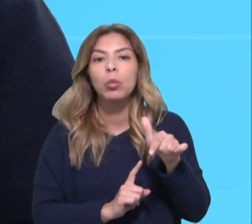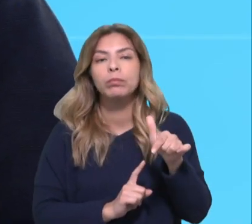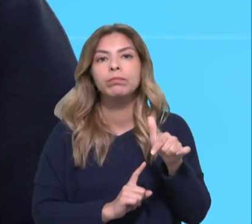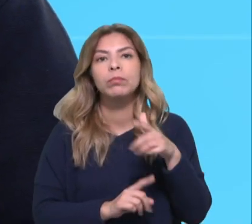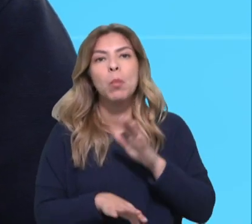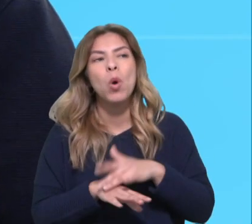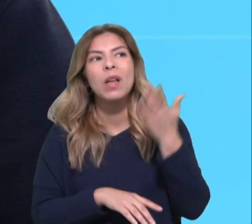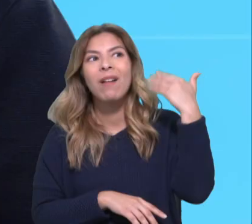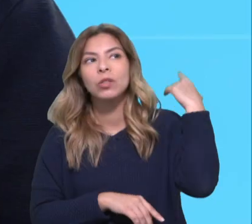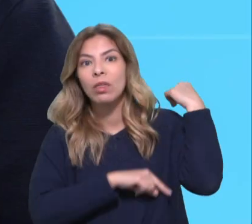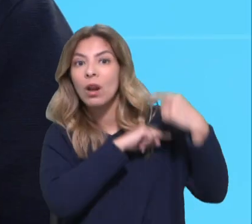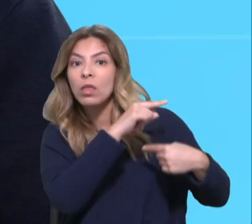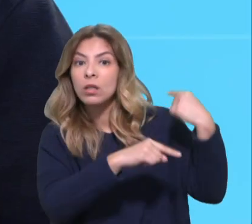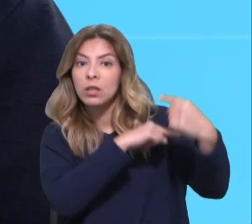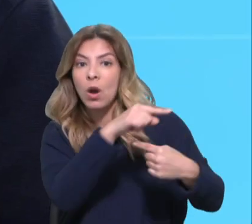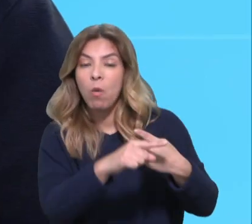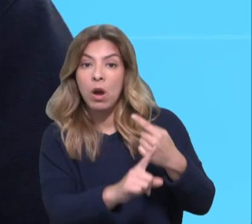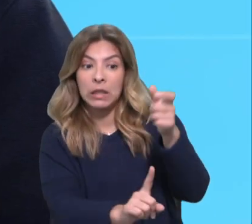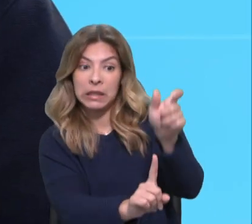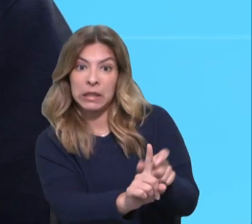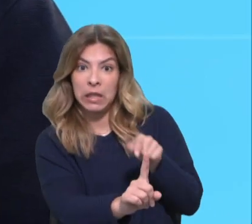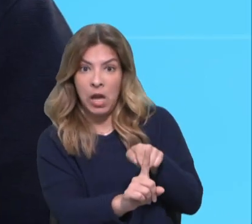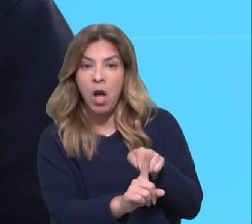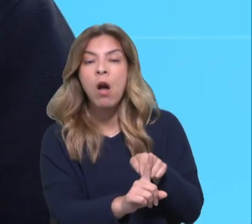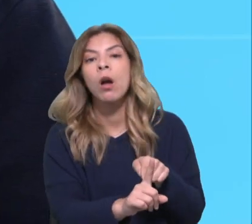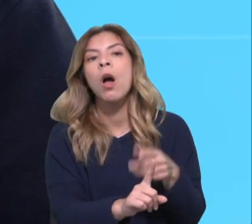digamos, tradição, esta figura era